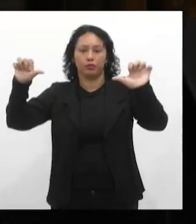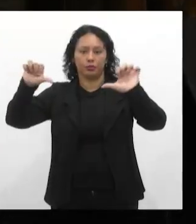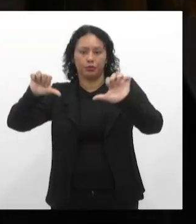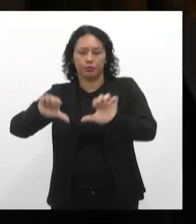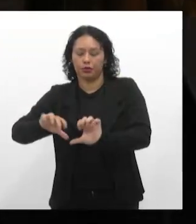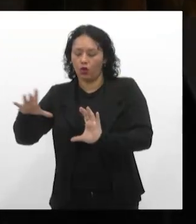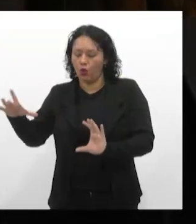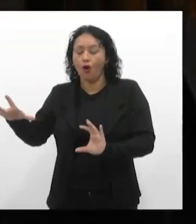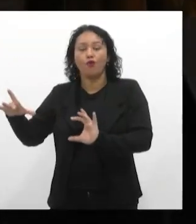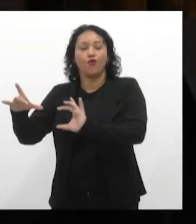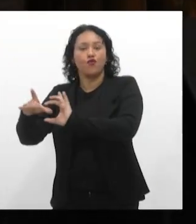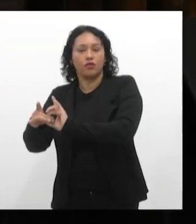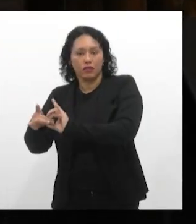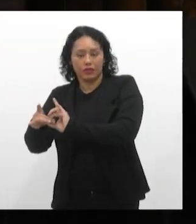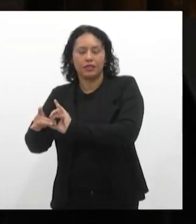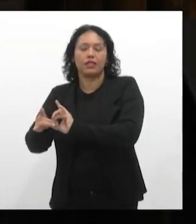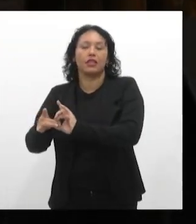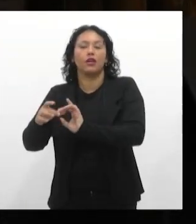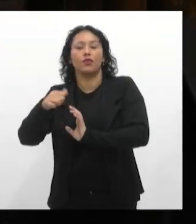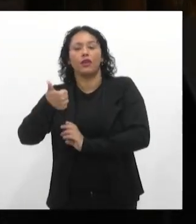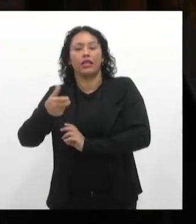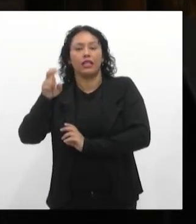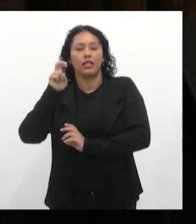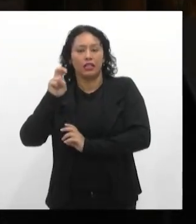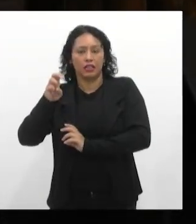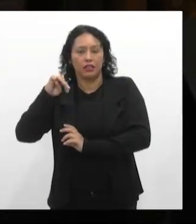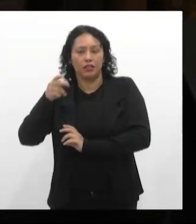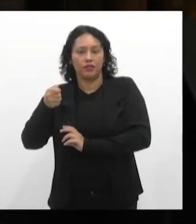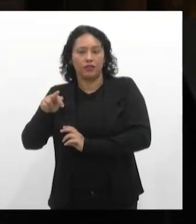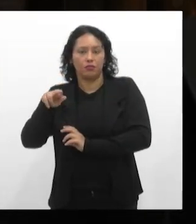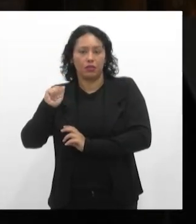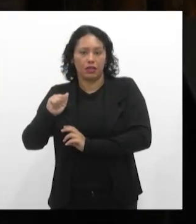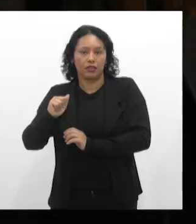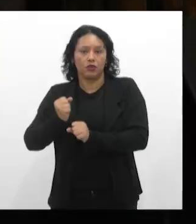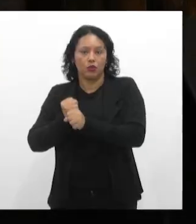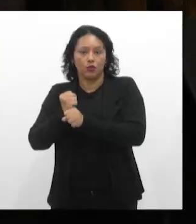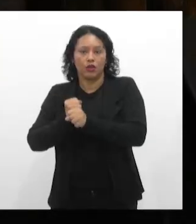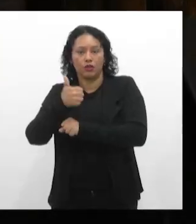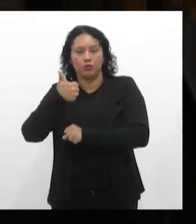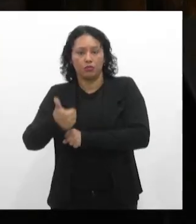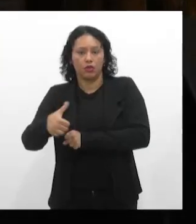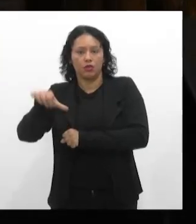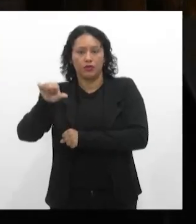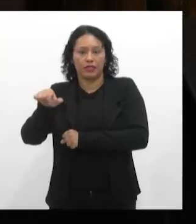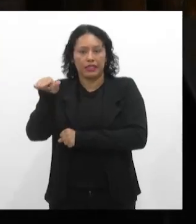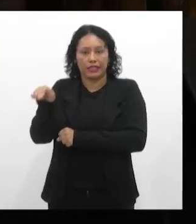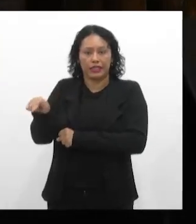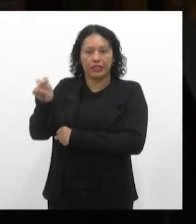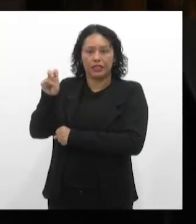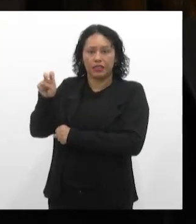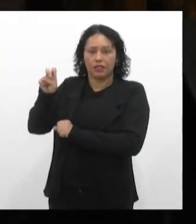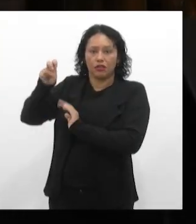15 de março de 1975, e a situação foi cada vez